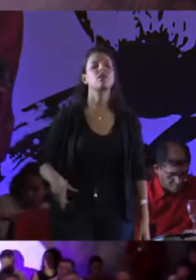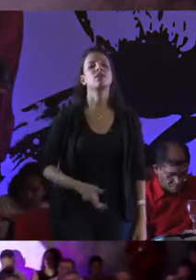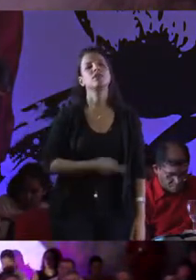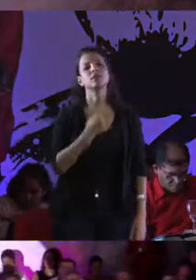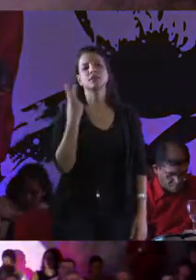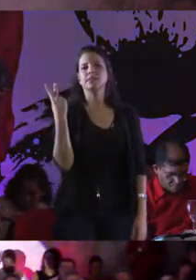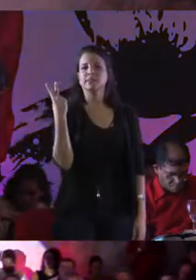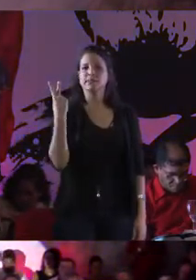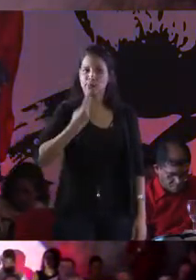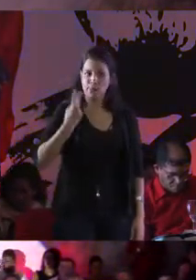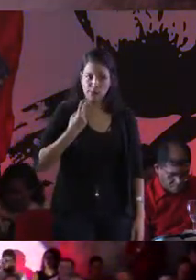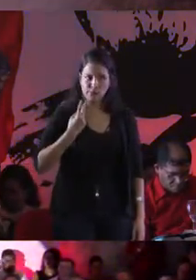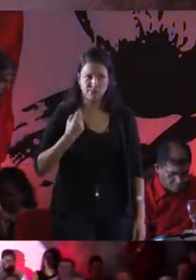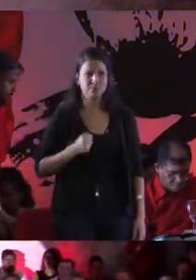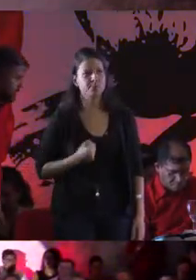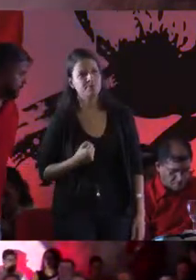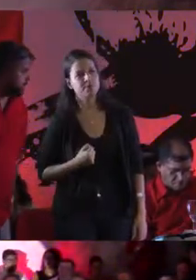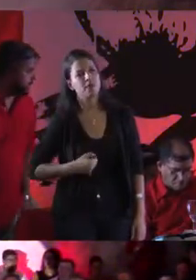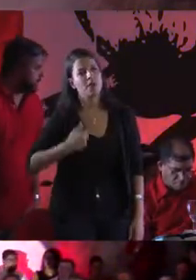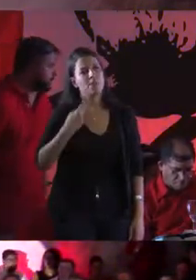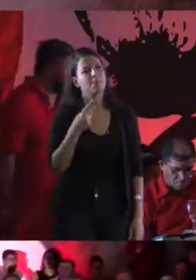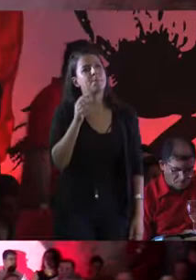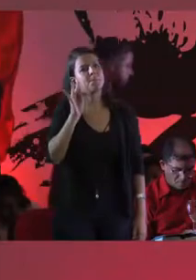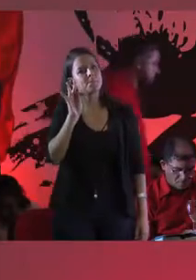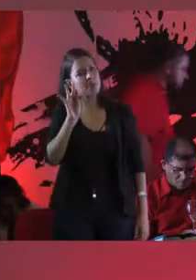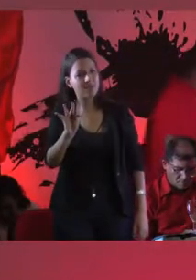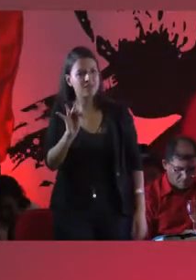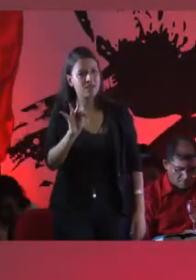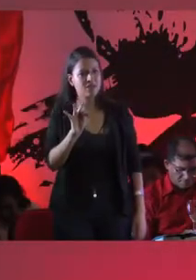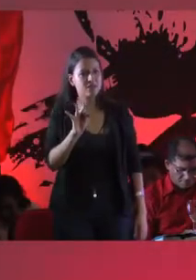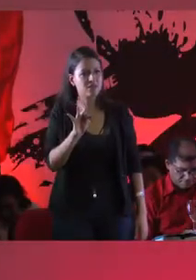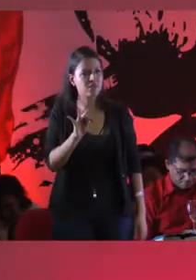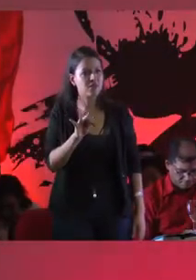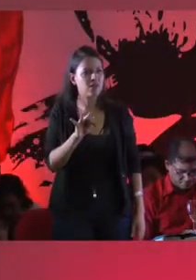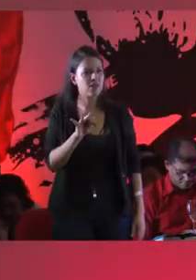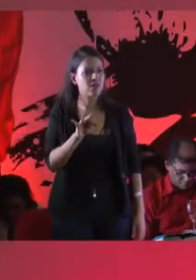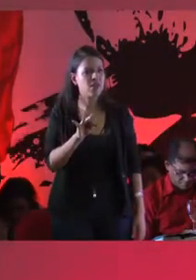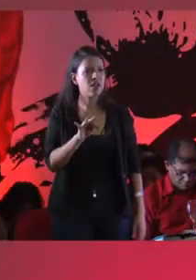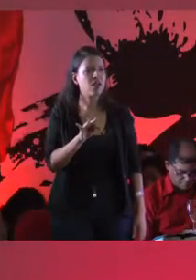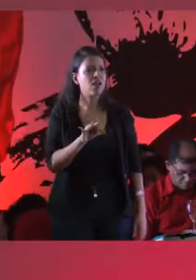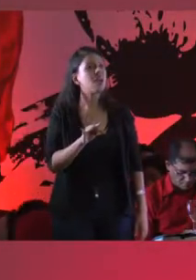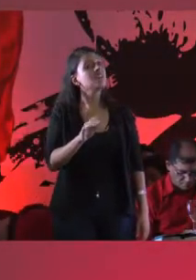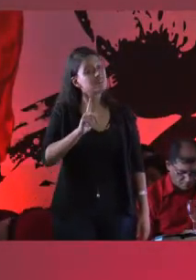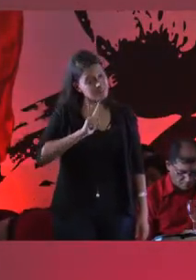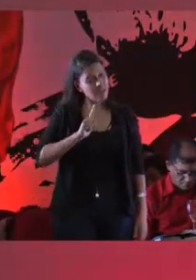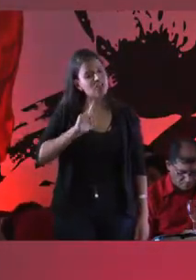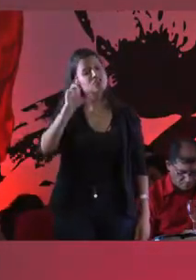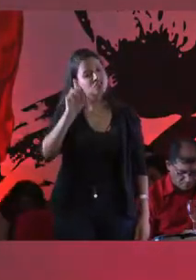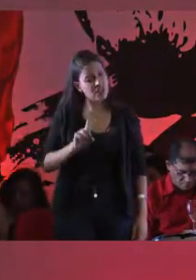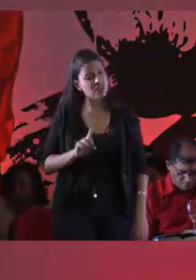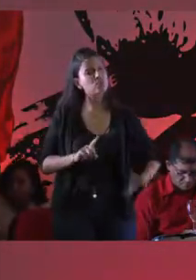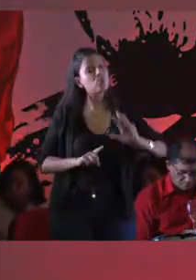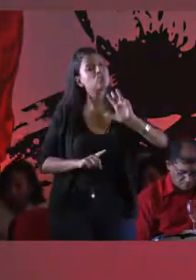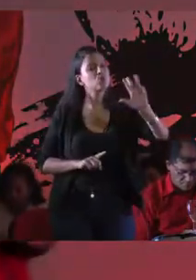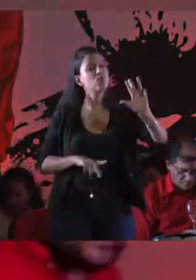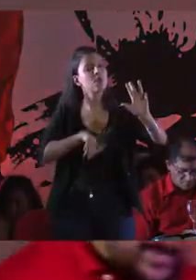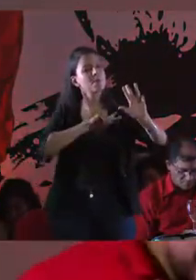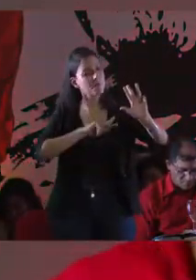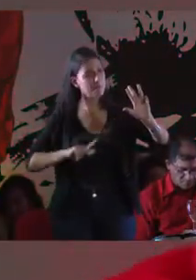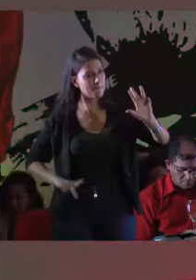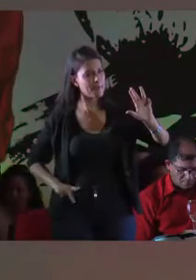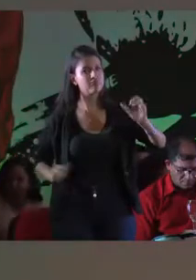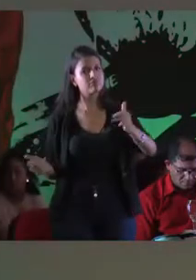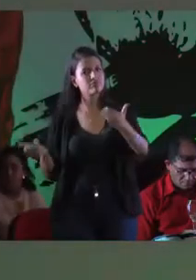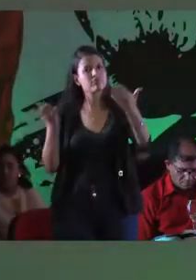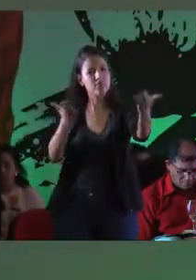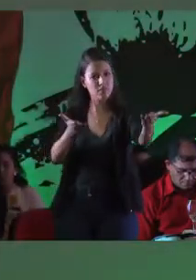Segundo, o PT não tem apenas o direito de lançar Lula. Como eu disse, nós temos